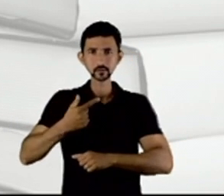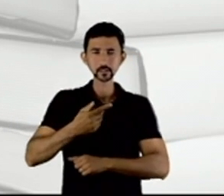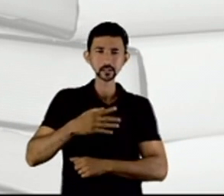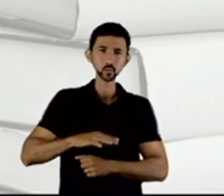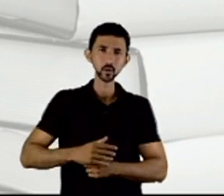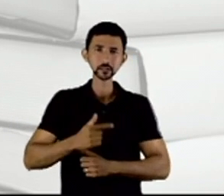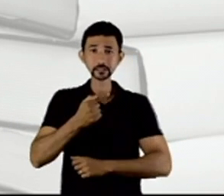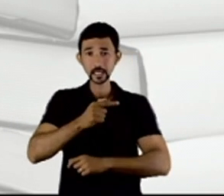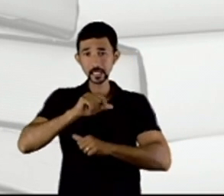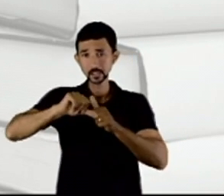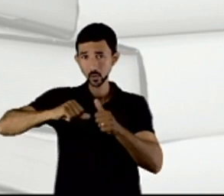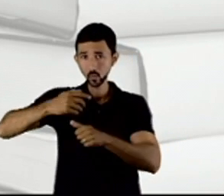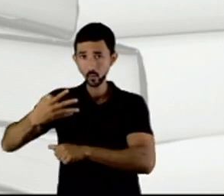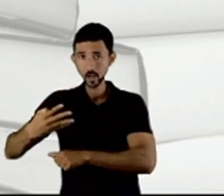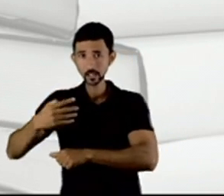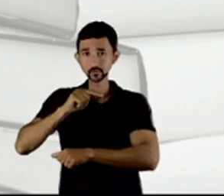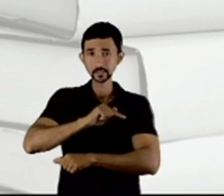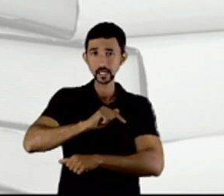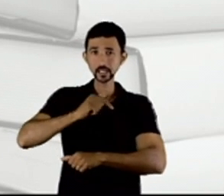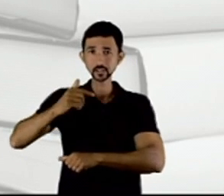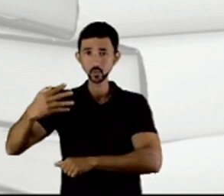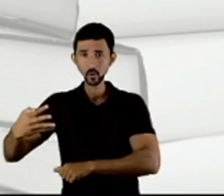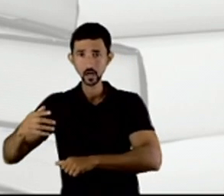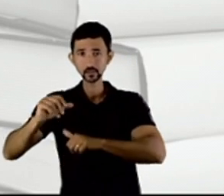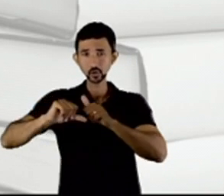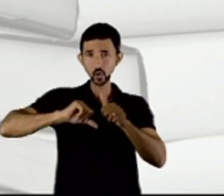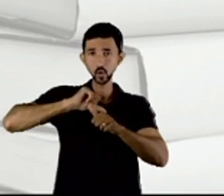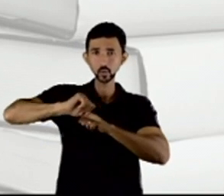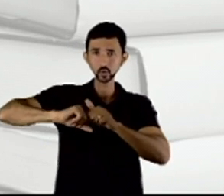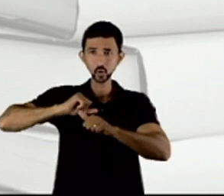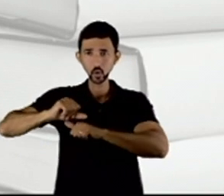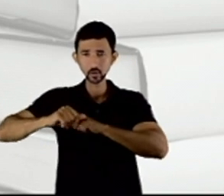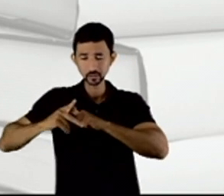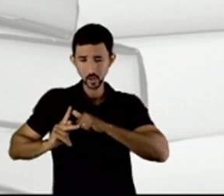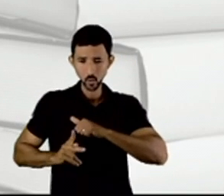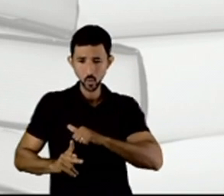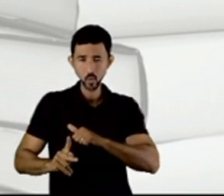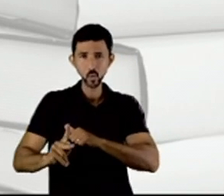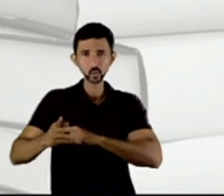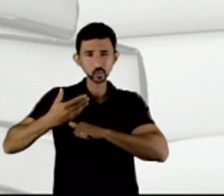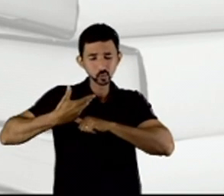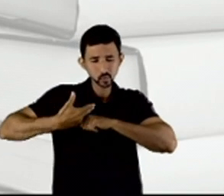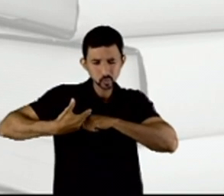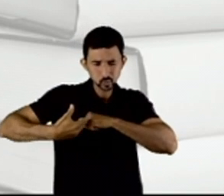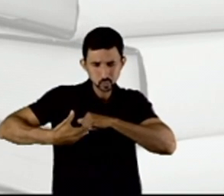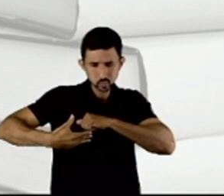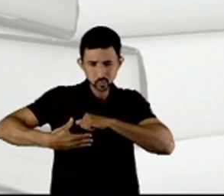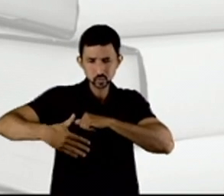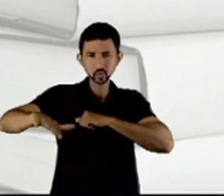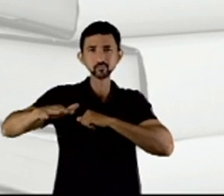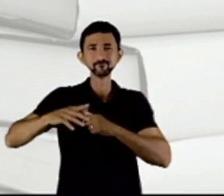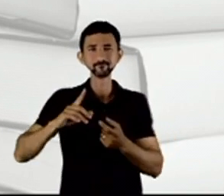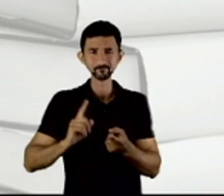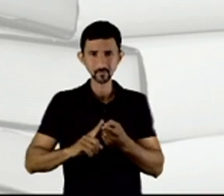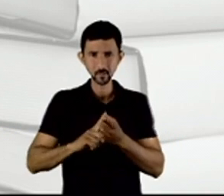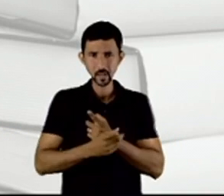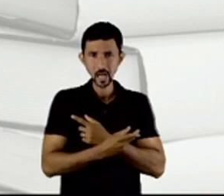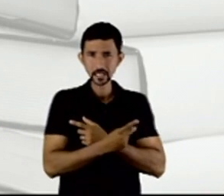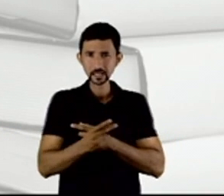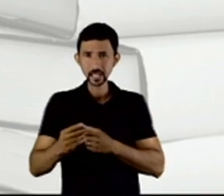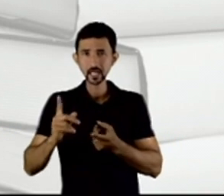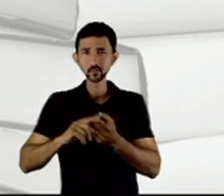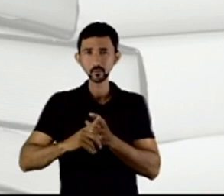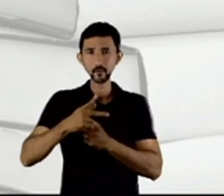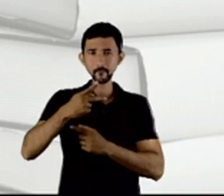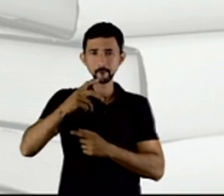O quociente tem a parte decimal infinita e periódica. Ou seja, é